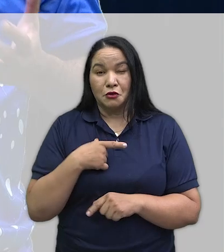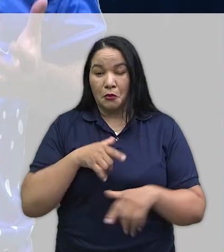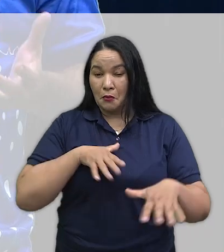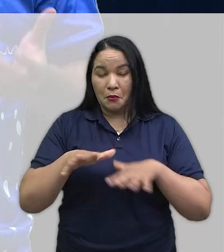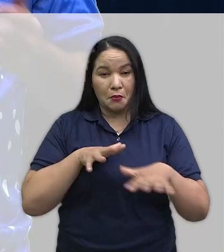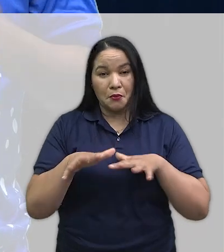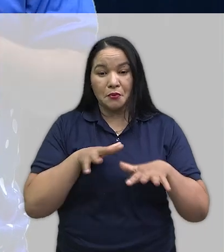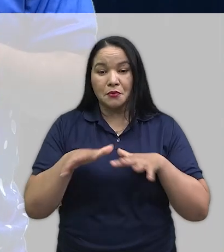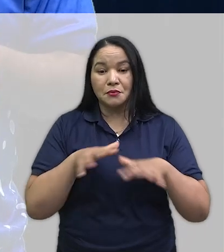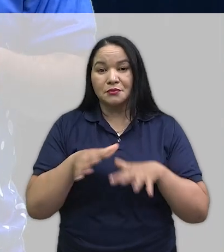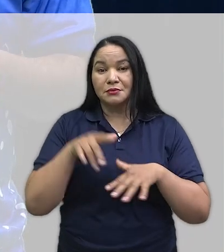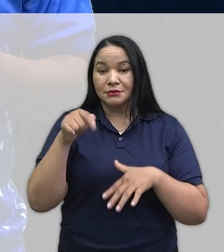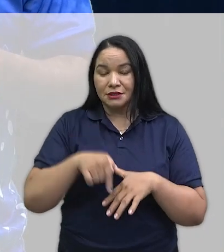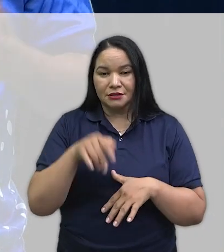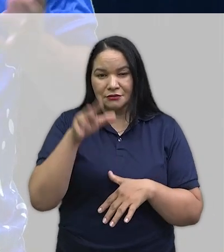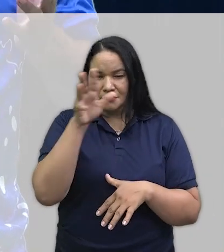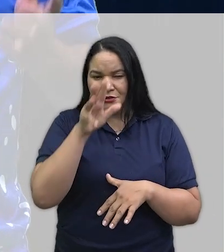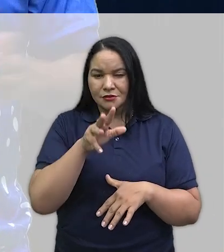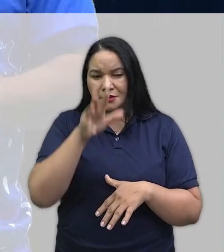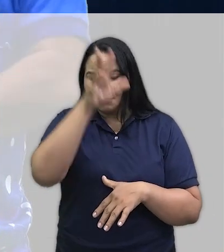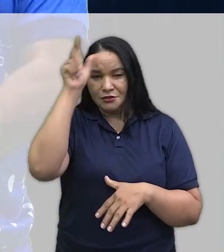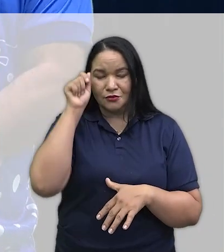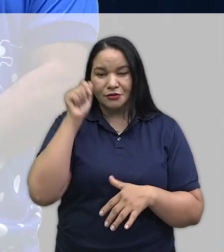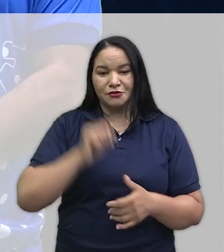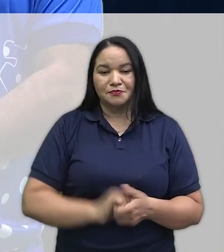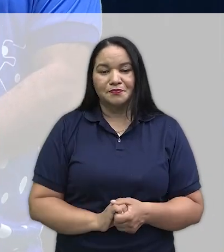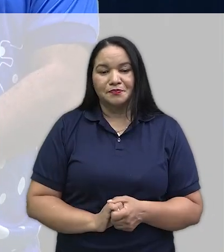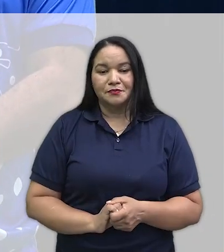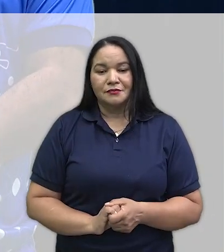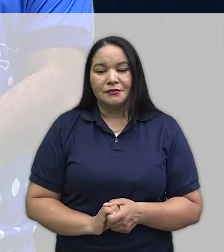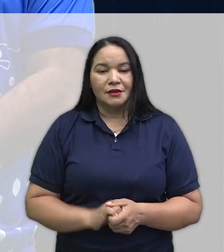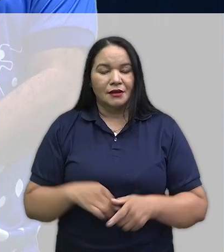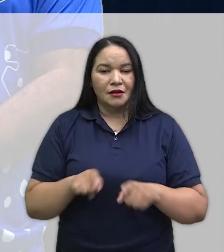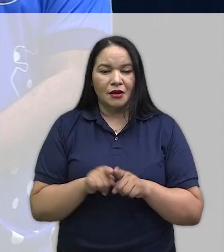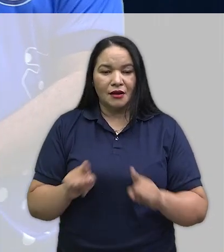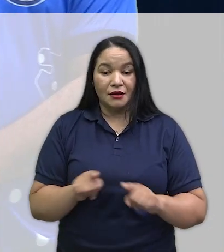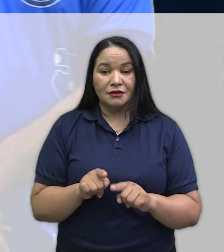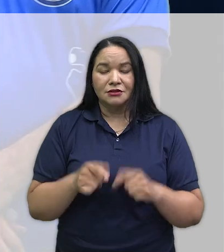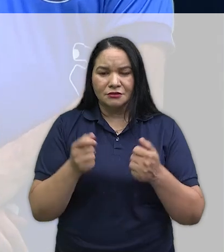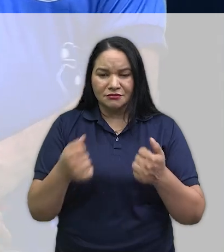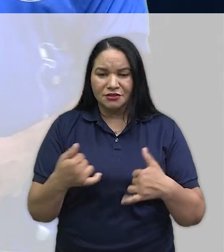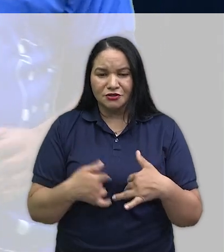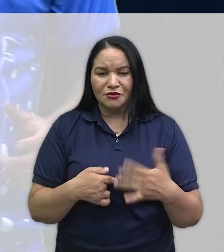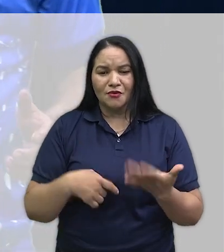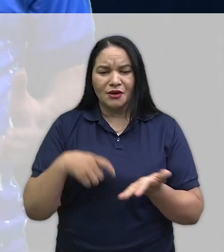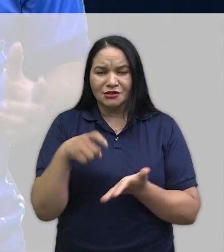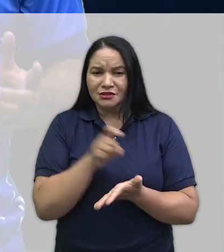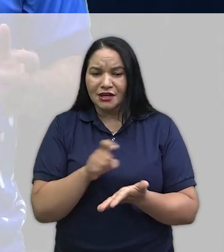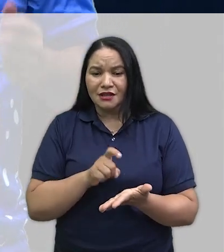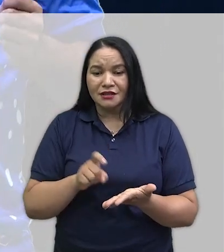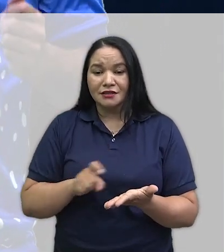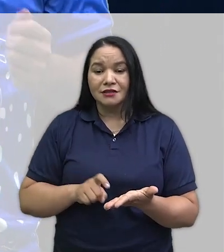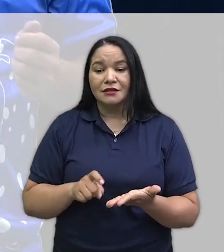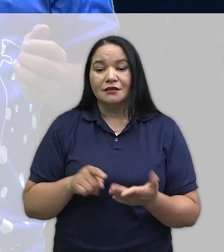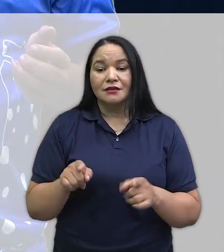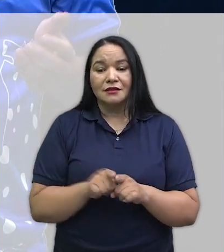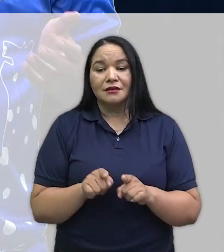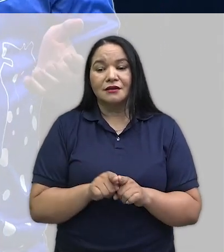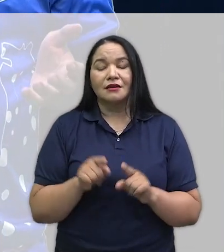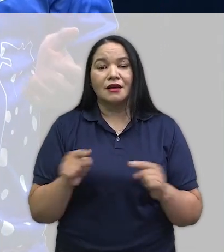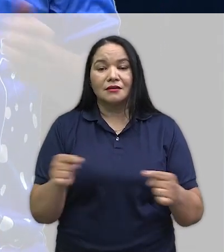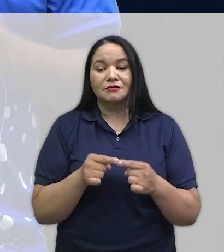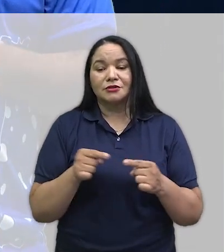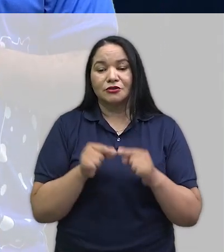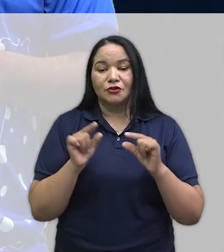abalo sísmico aqui no Amazonas. Bem, como foi falado sobre a escala Richter, vale lembrar que a escala